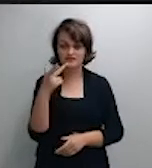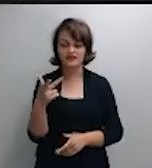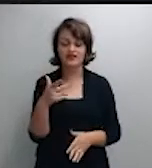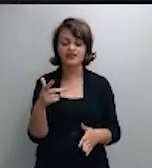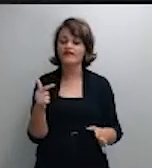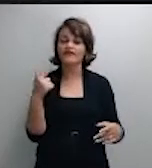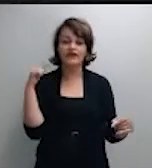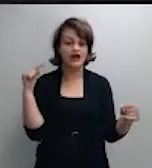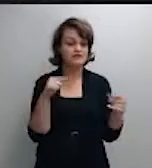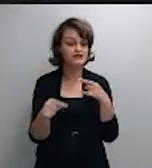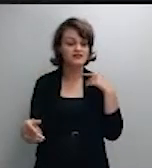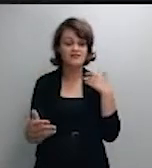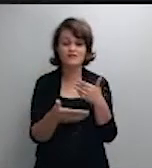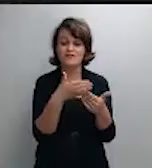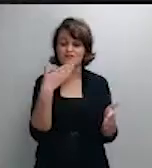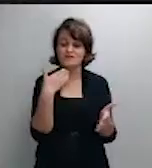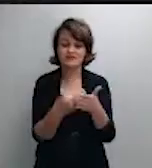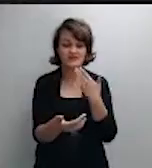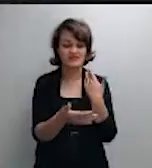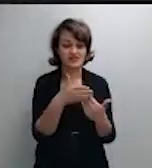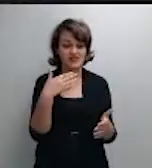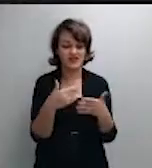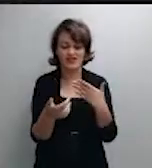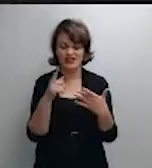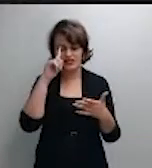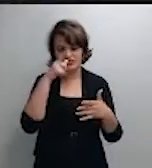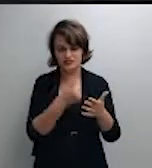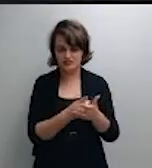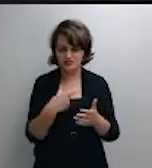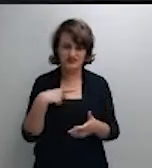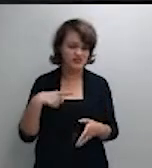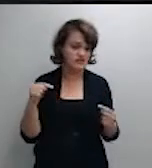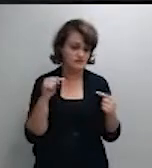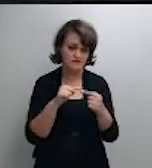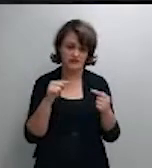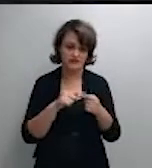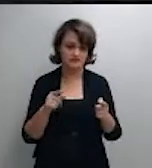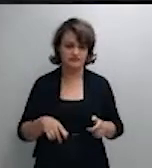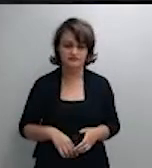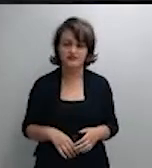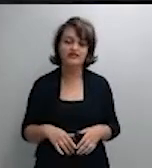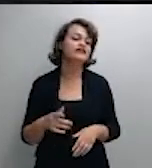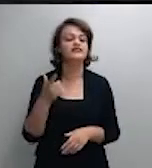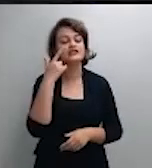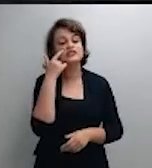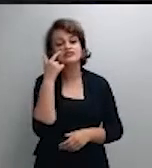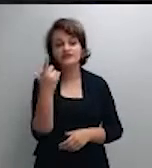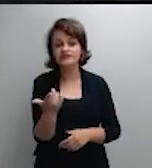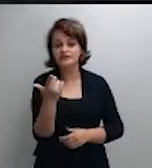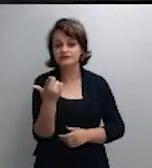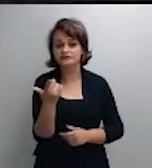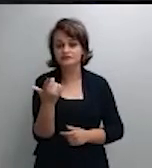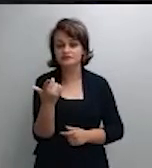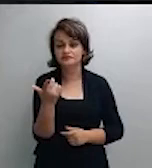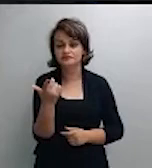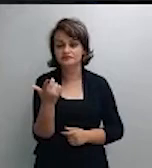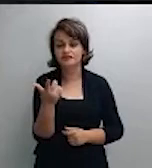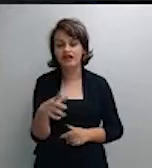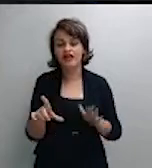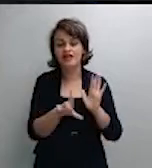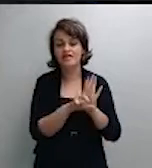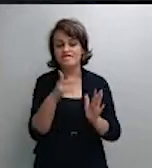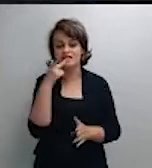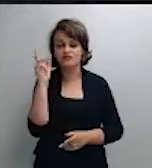independentemente de qual seja o conteúdo da decisão. Então vejam, Vossas Excelências, o que diz a lei.